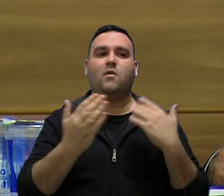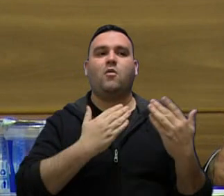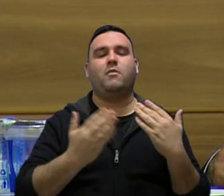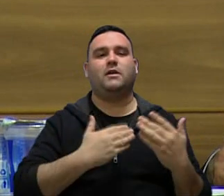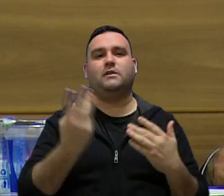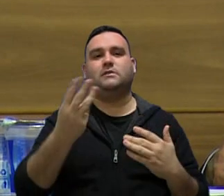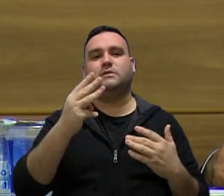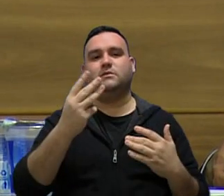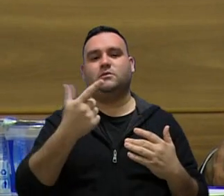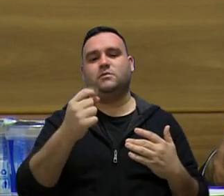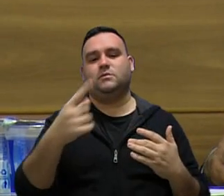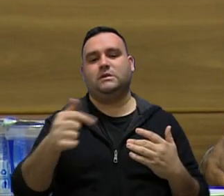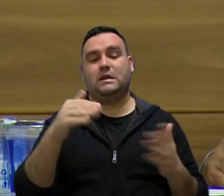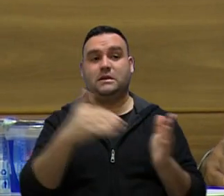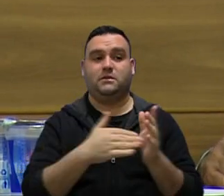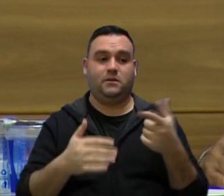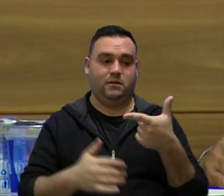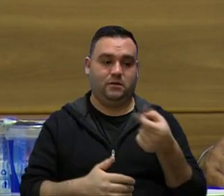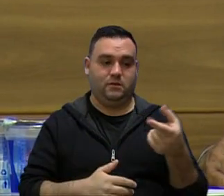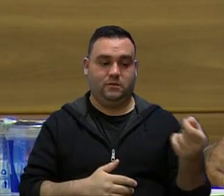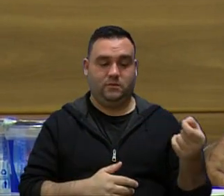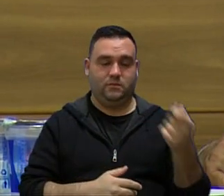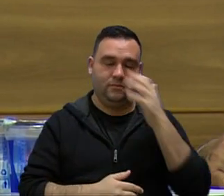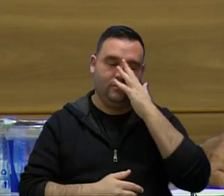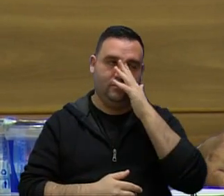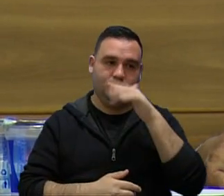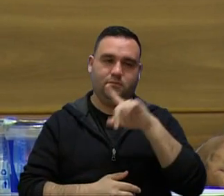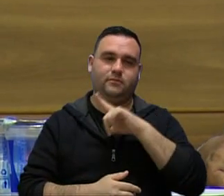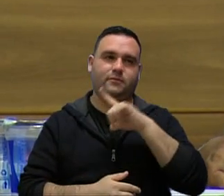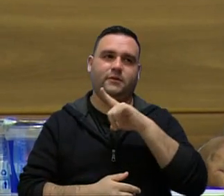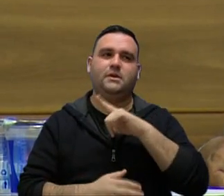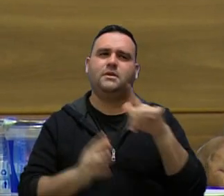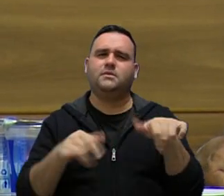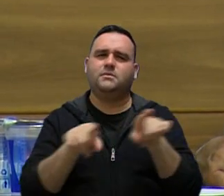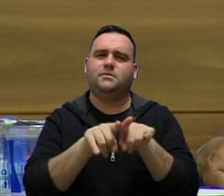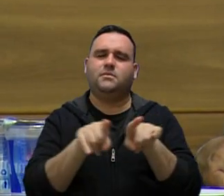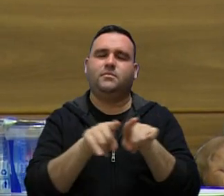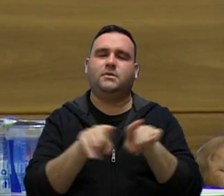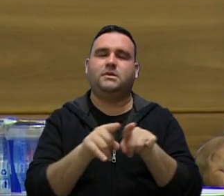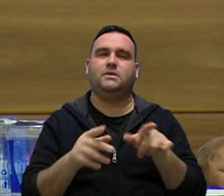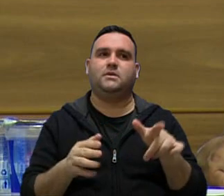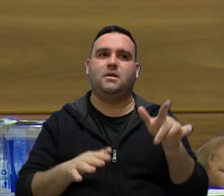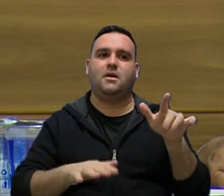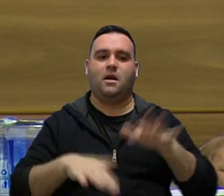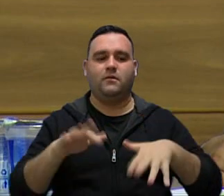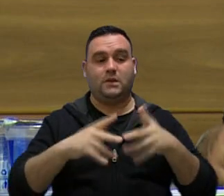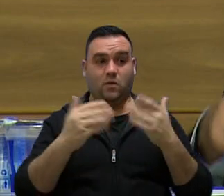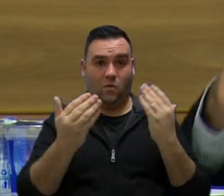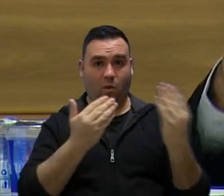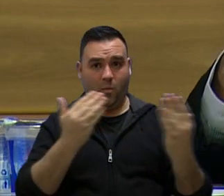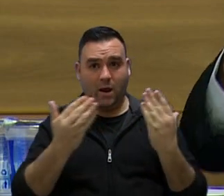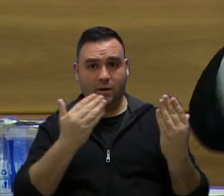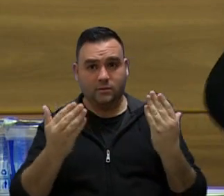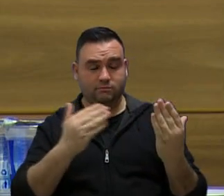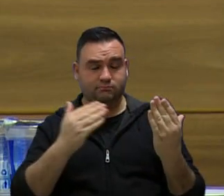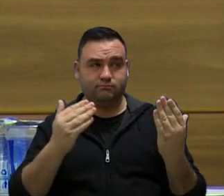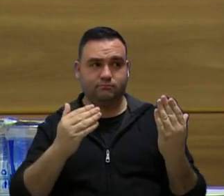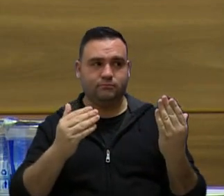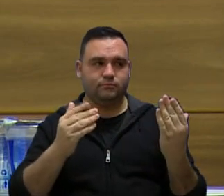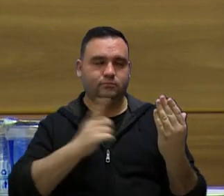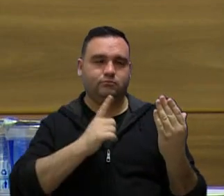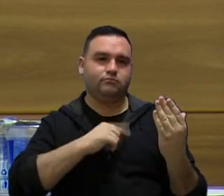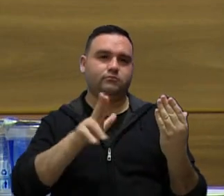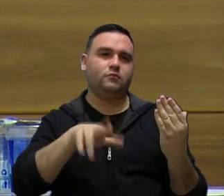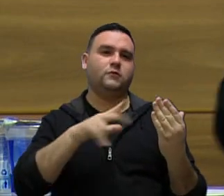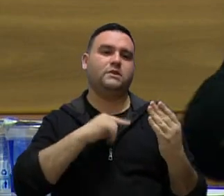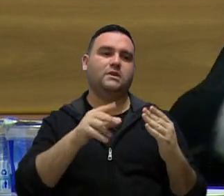comparativo aí de 2017/2021 esse e esse esse comparativo é usado